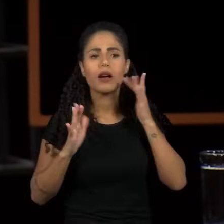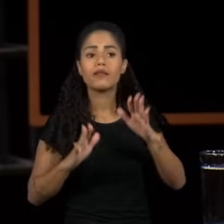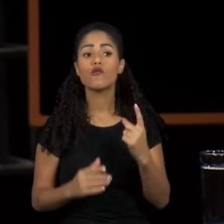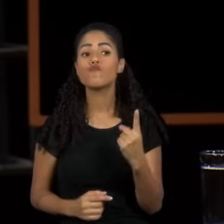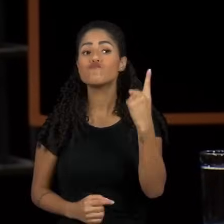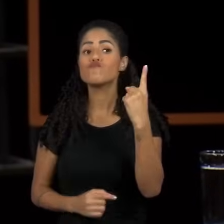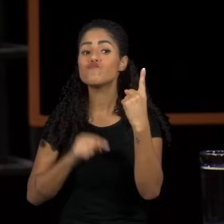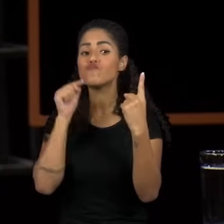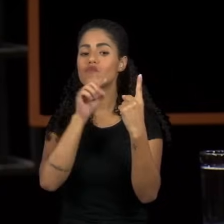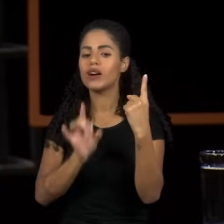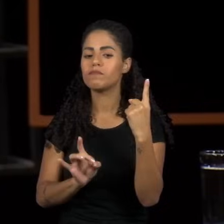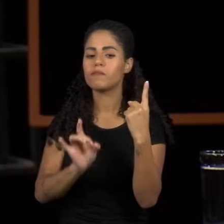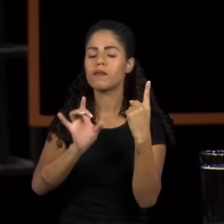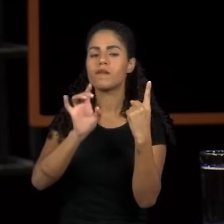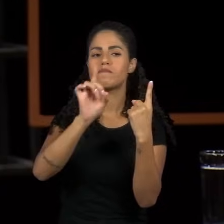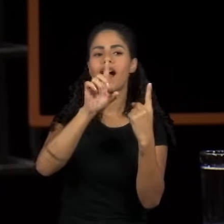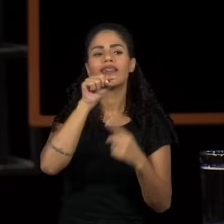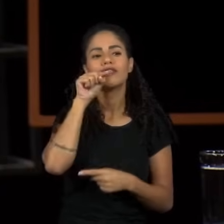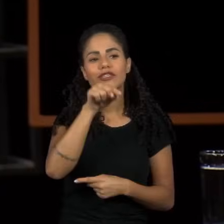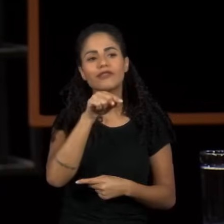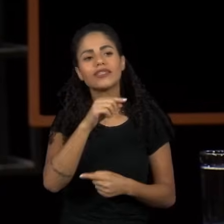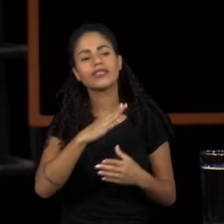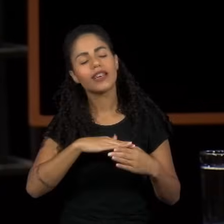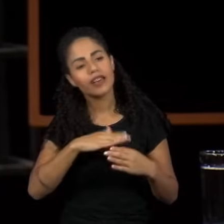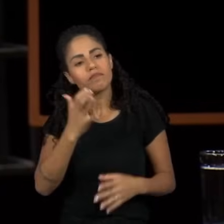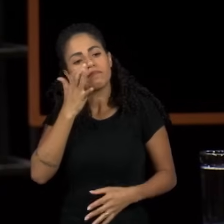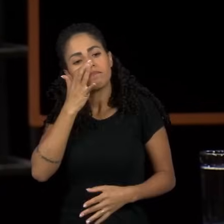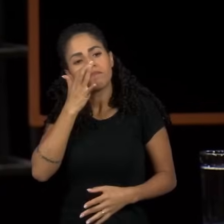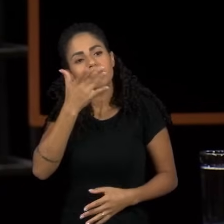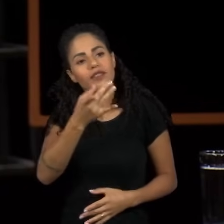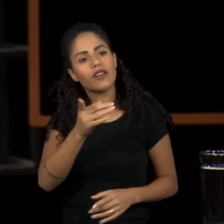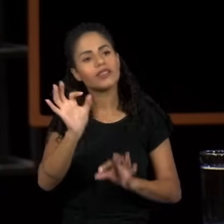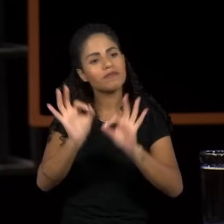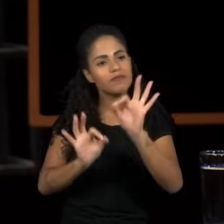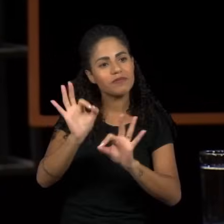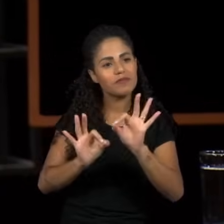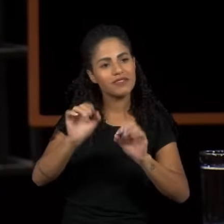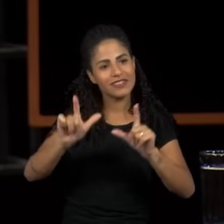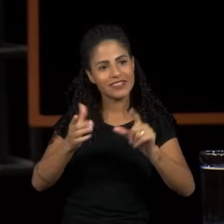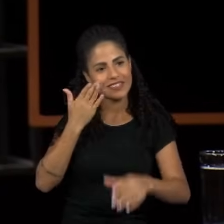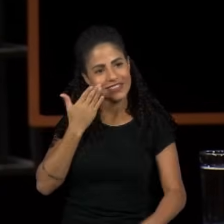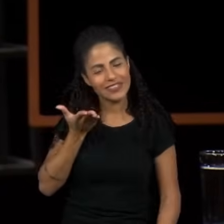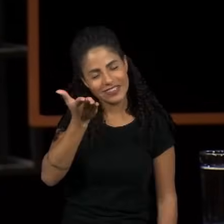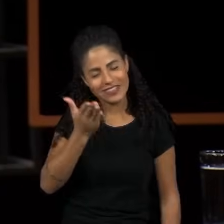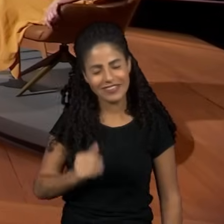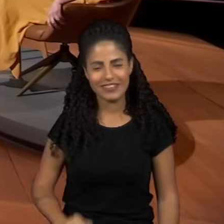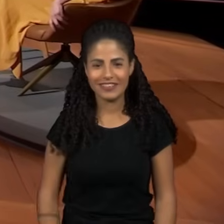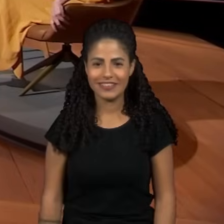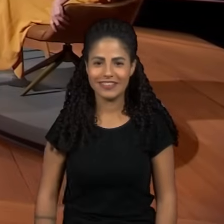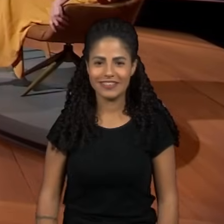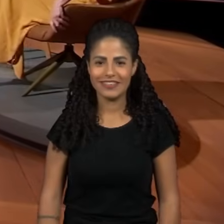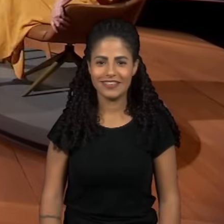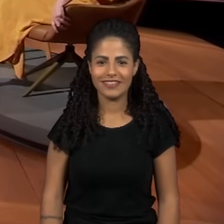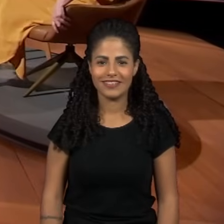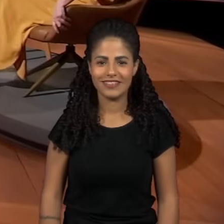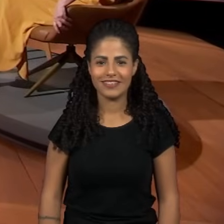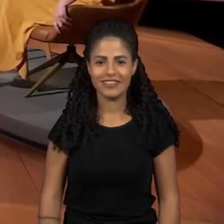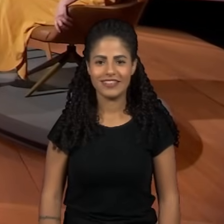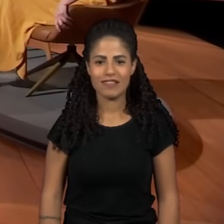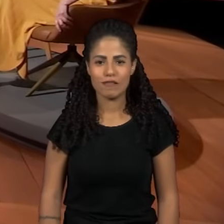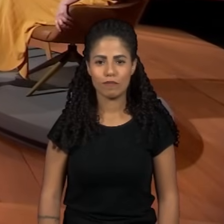especial pelo qual você guarda uma grande admiração e a gente preparou um quadro sobre ele. Olha lá.